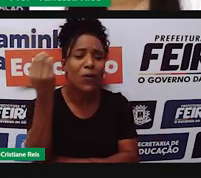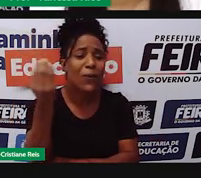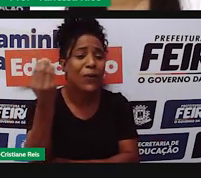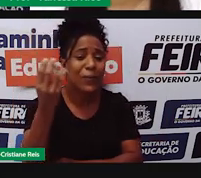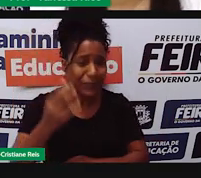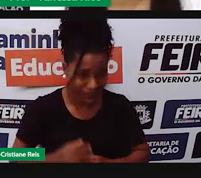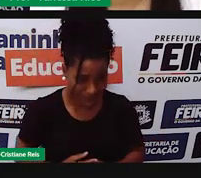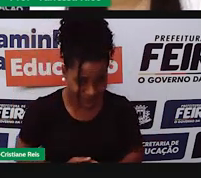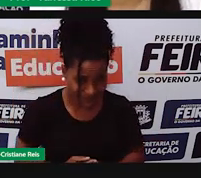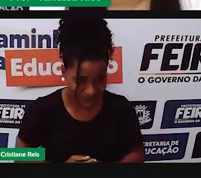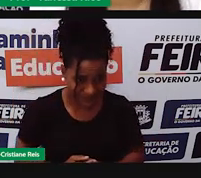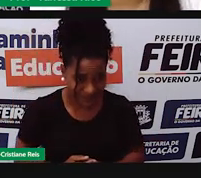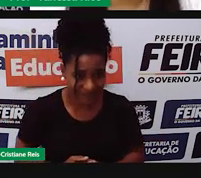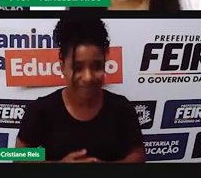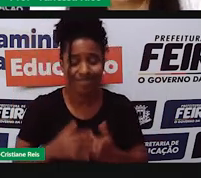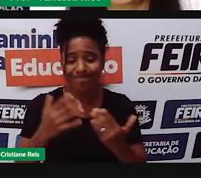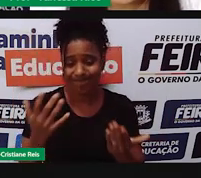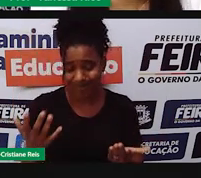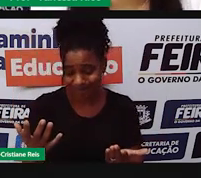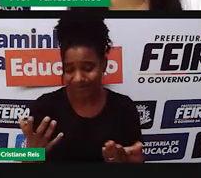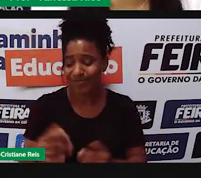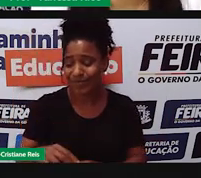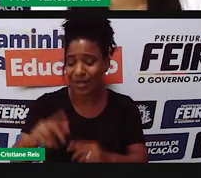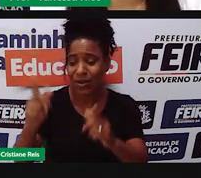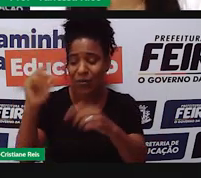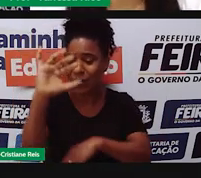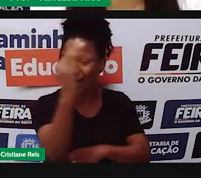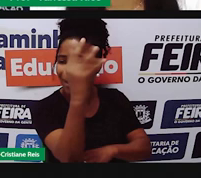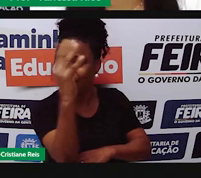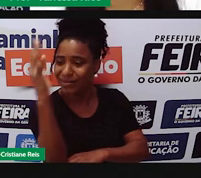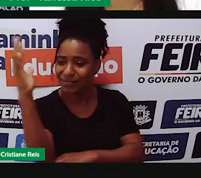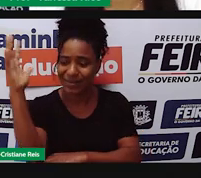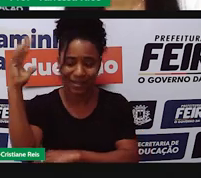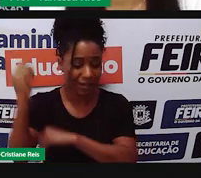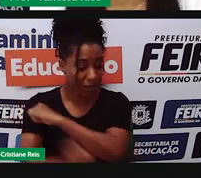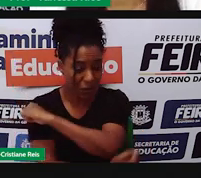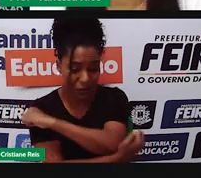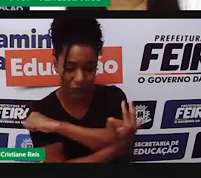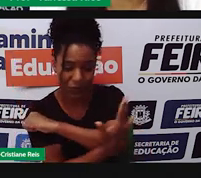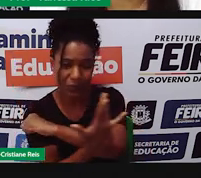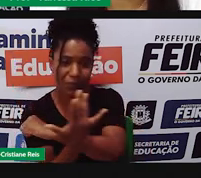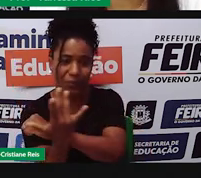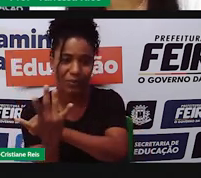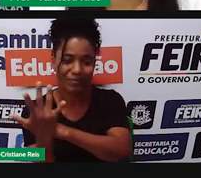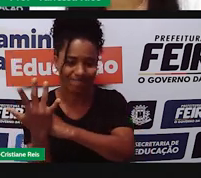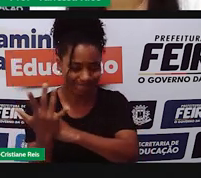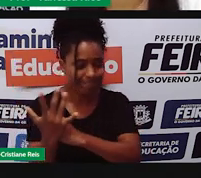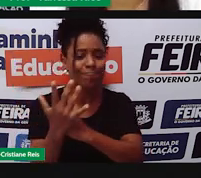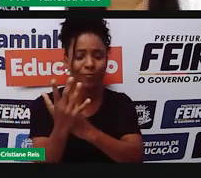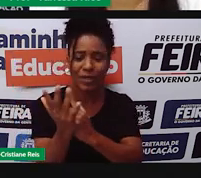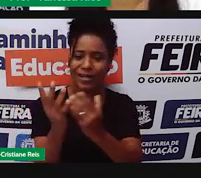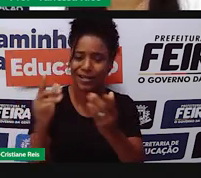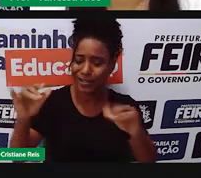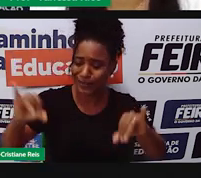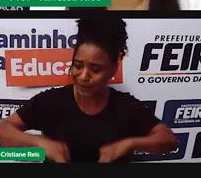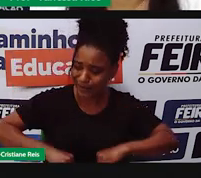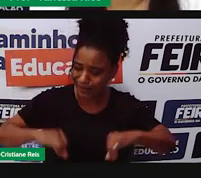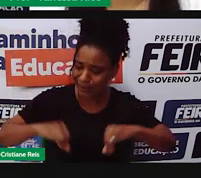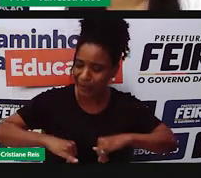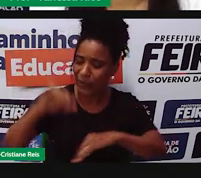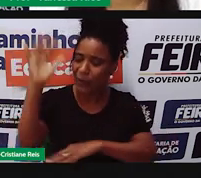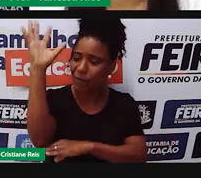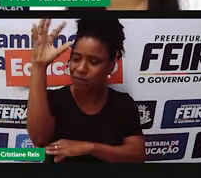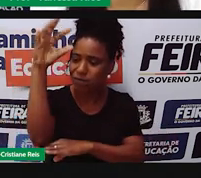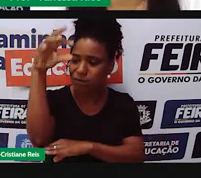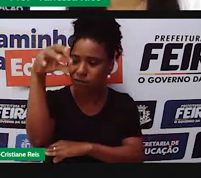é um dos primeiros seres vivos que iriam sofrer com a falta do sol, aí seria as plantas, porque elas precisam do